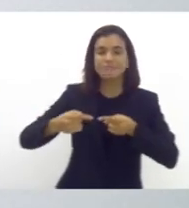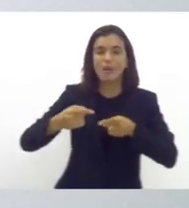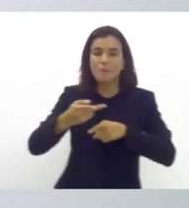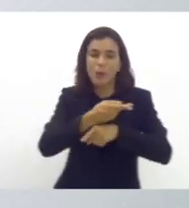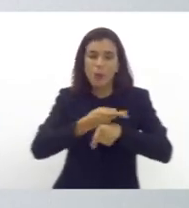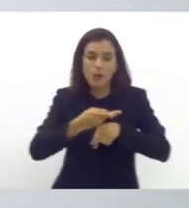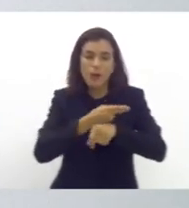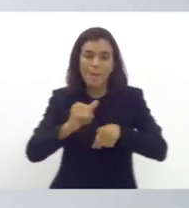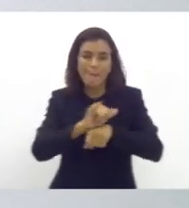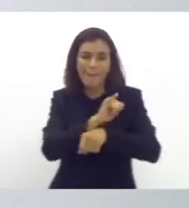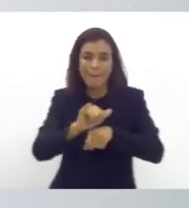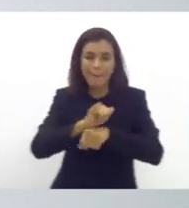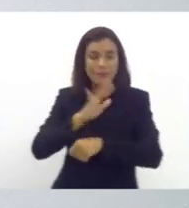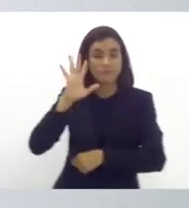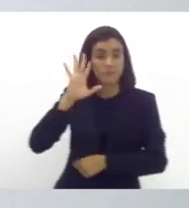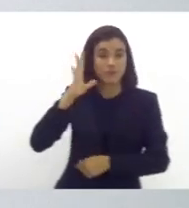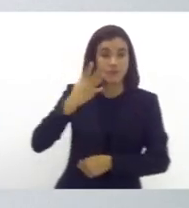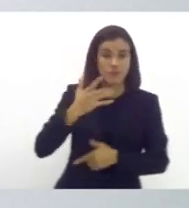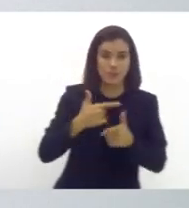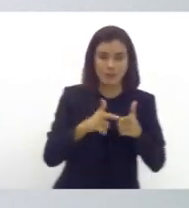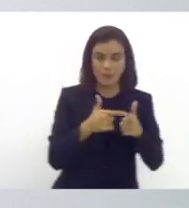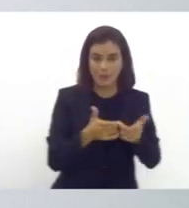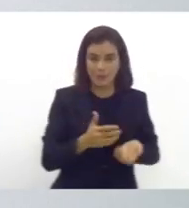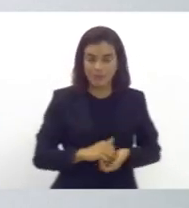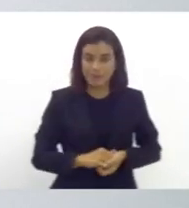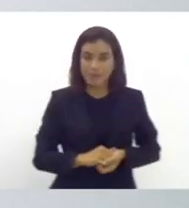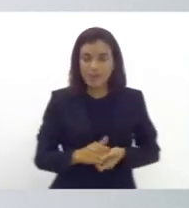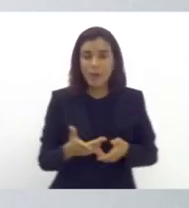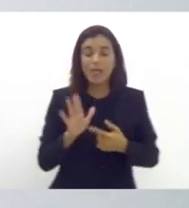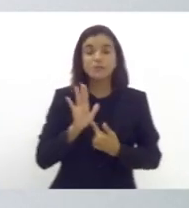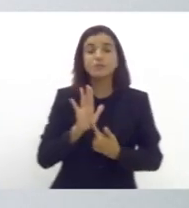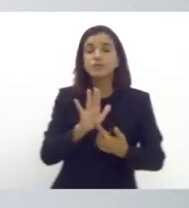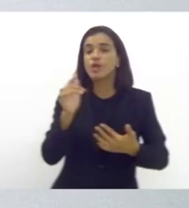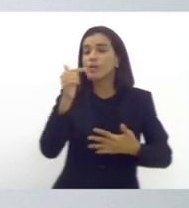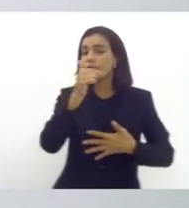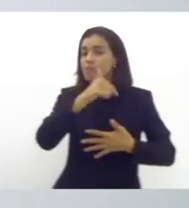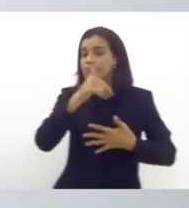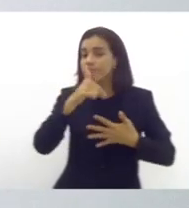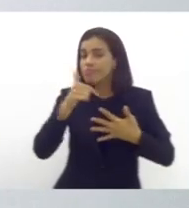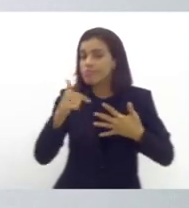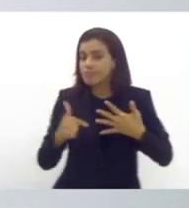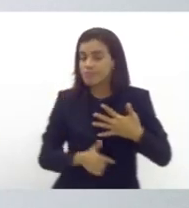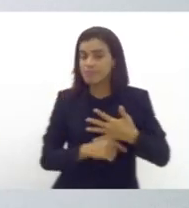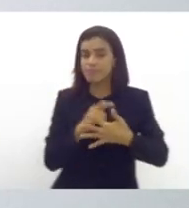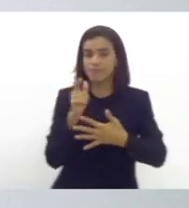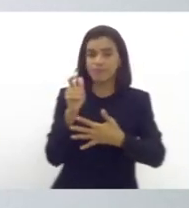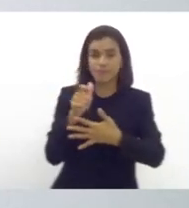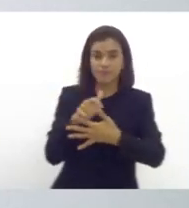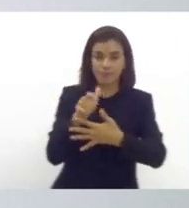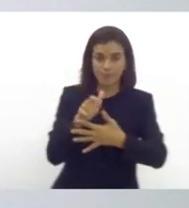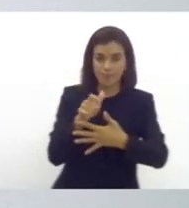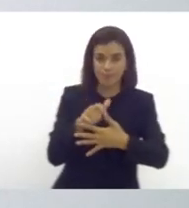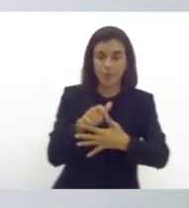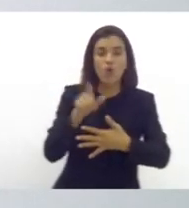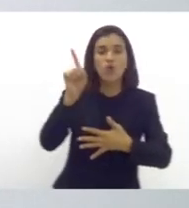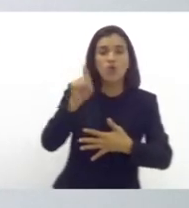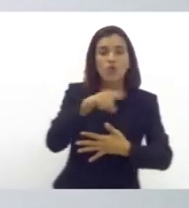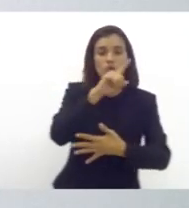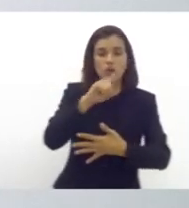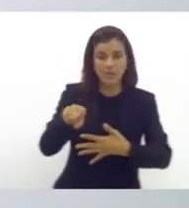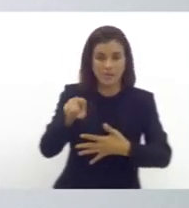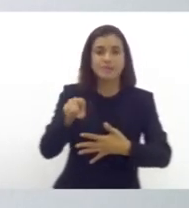pro problema que já foi aqui apontado então elas pontuaram a seguinte as seguintes questões o cancelamento